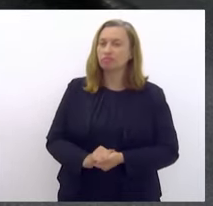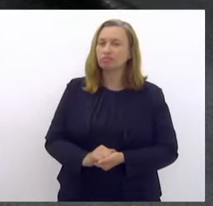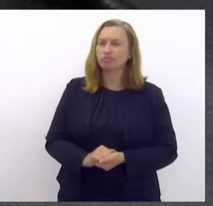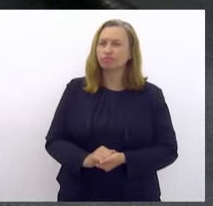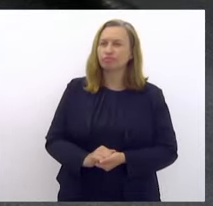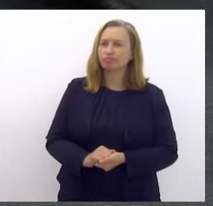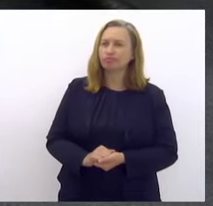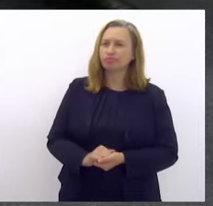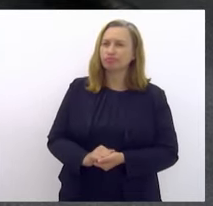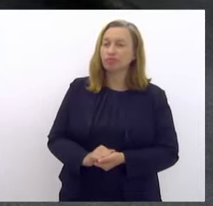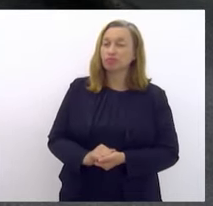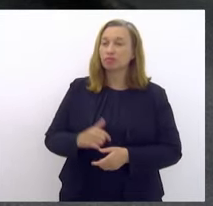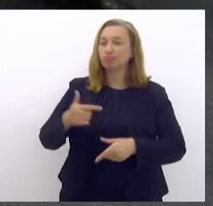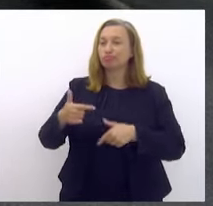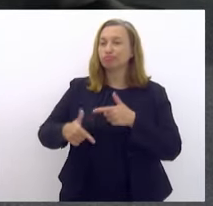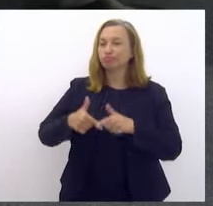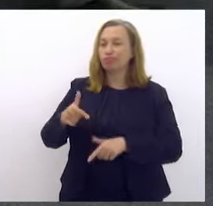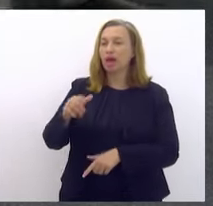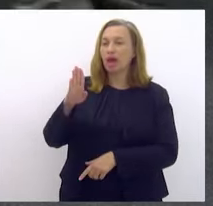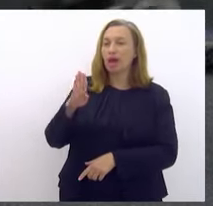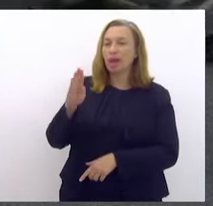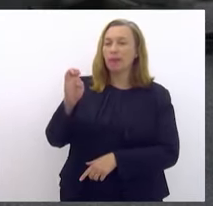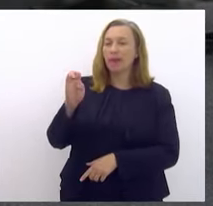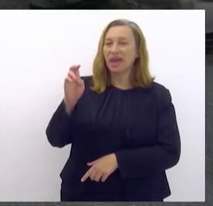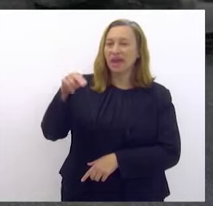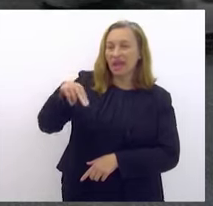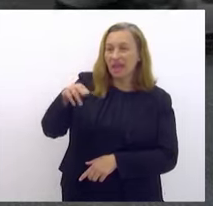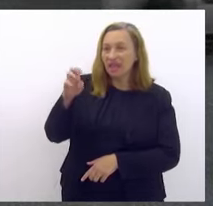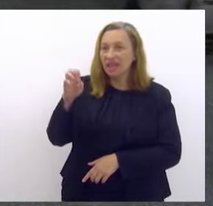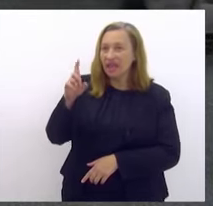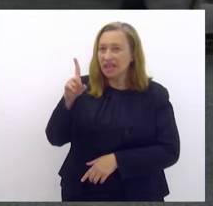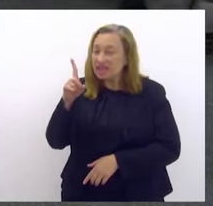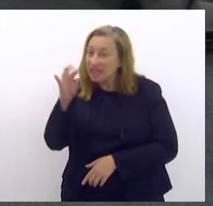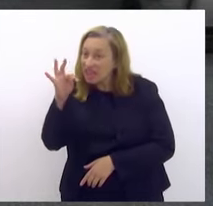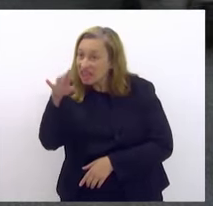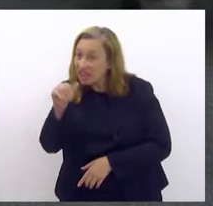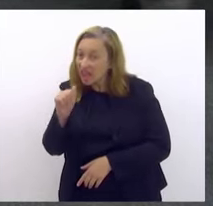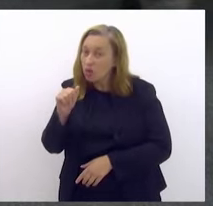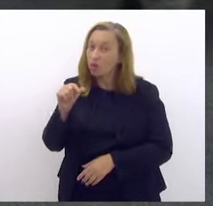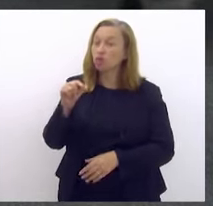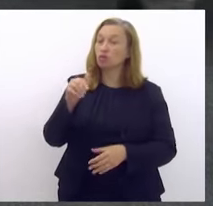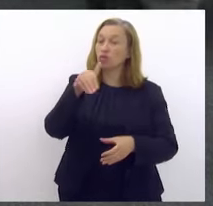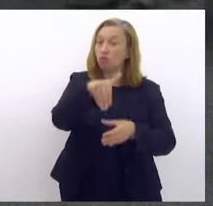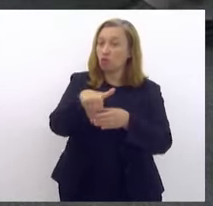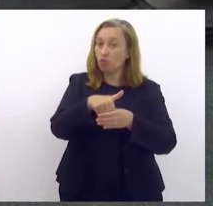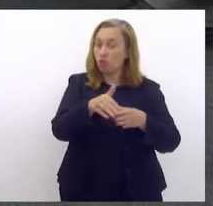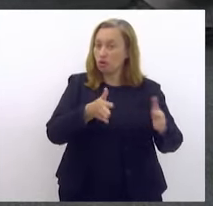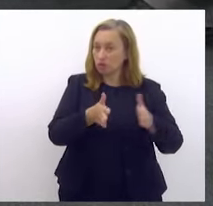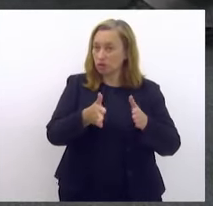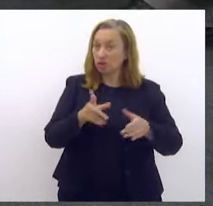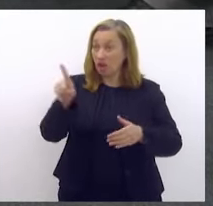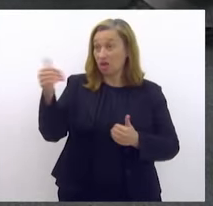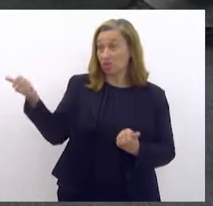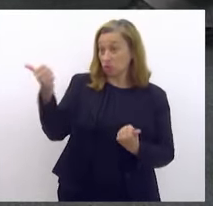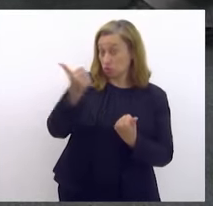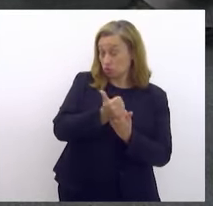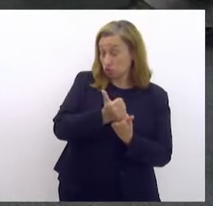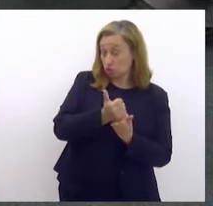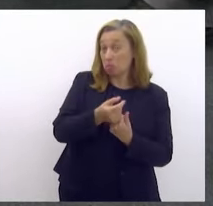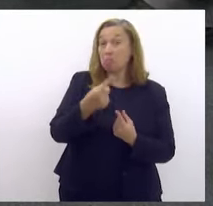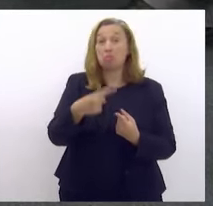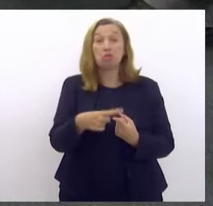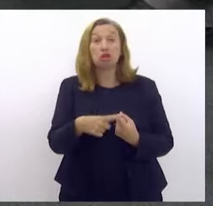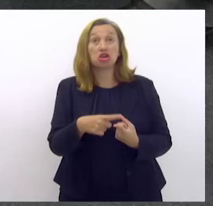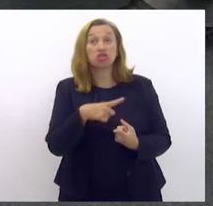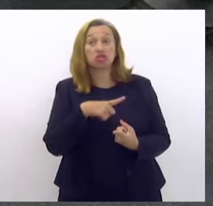atuação de Benedita da Silva. Por exemplo, quando foi eleita, na verdade, ela substituiu, porque tinha